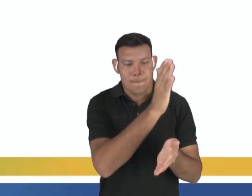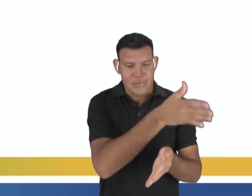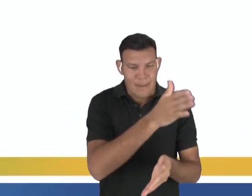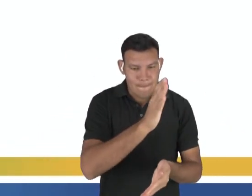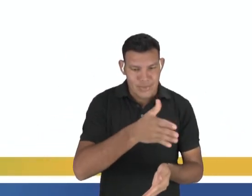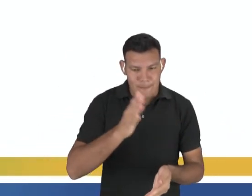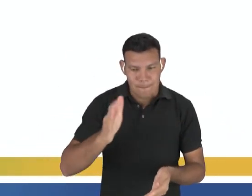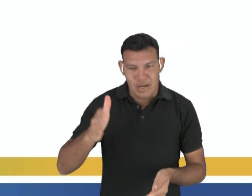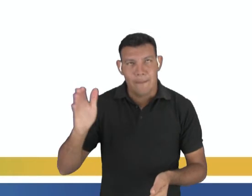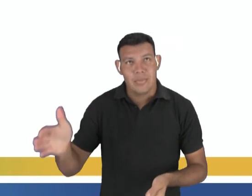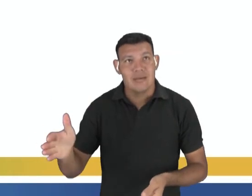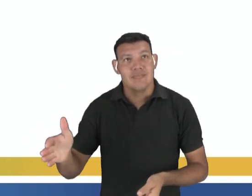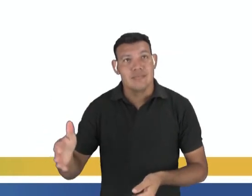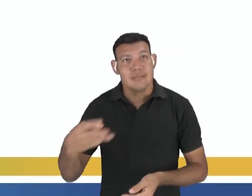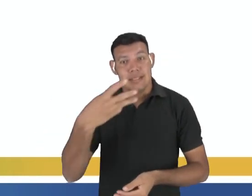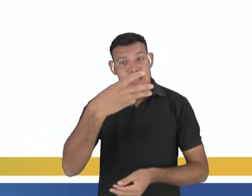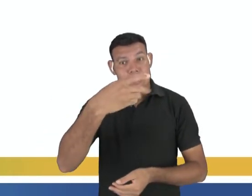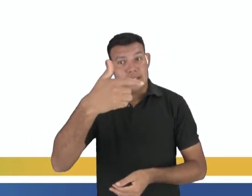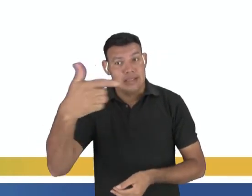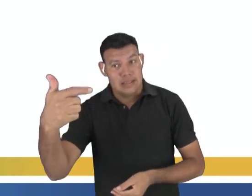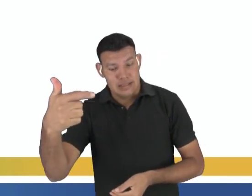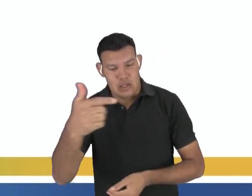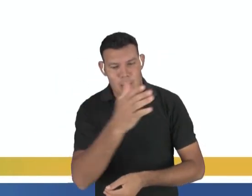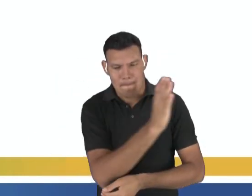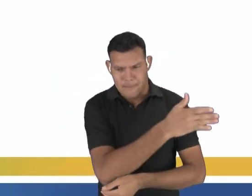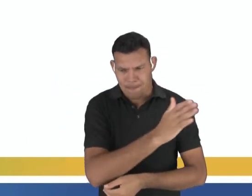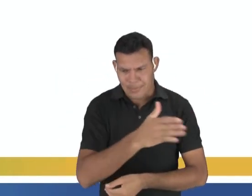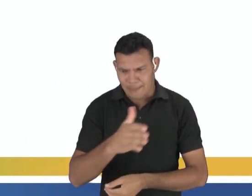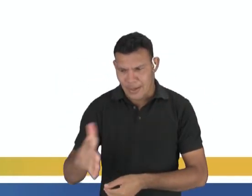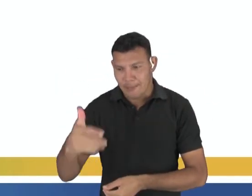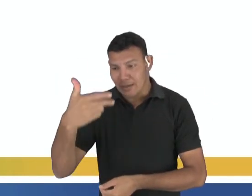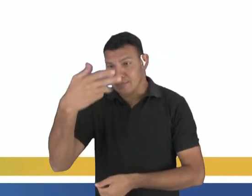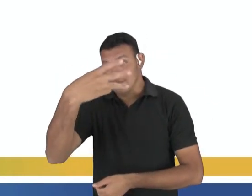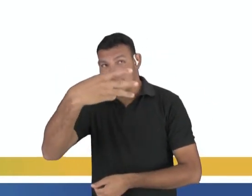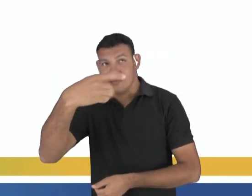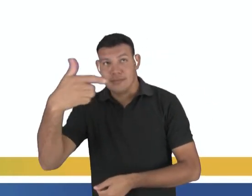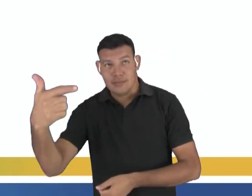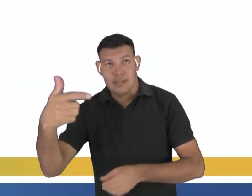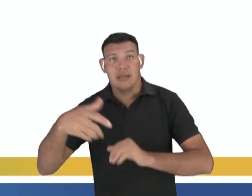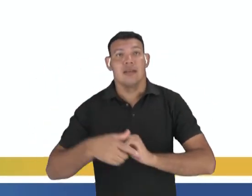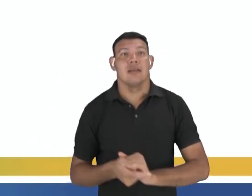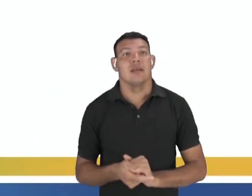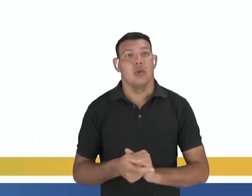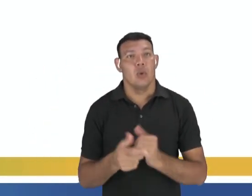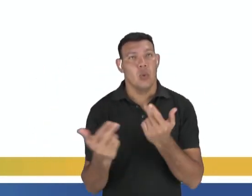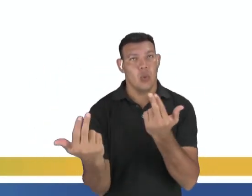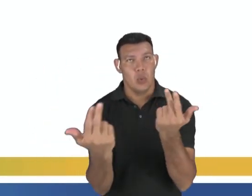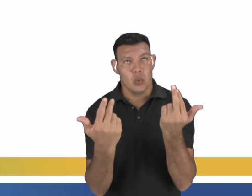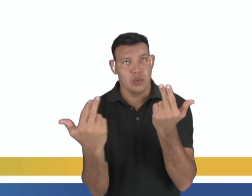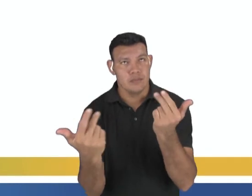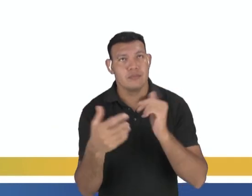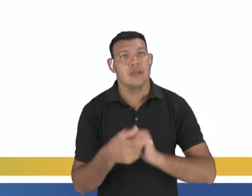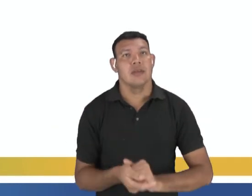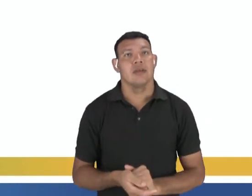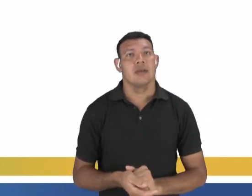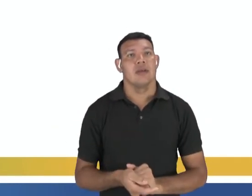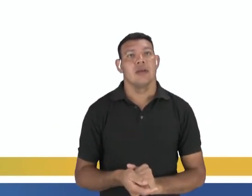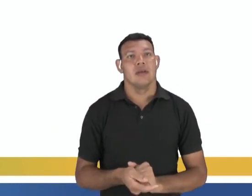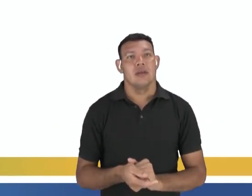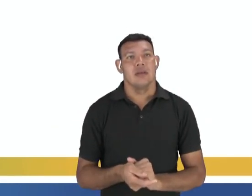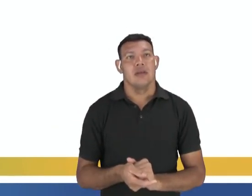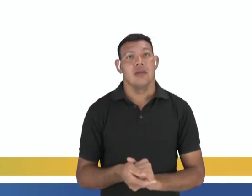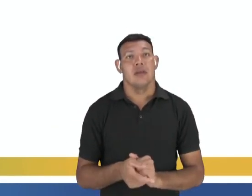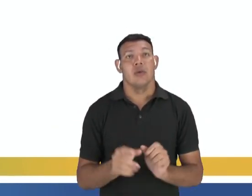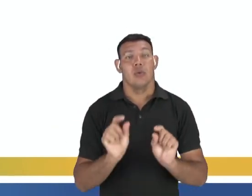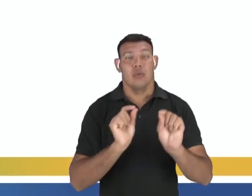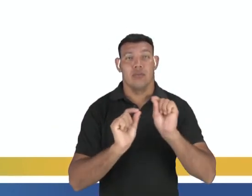comprimento qual será em centímetros a medida do comprimento de cada pedaço gente